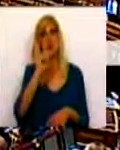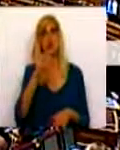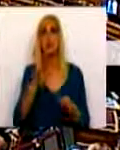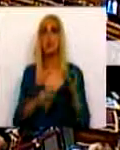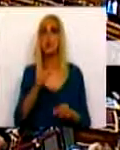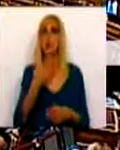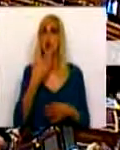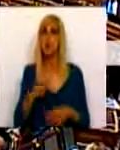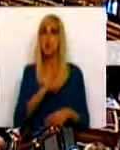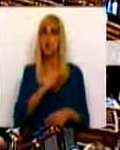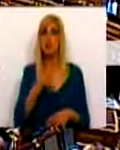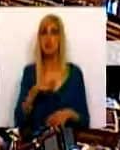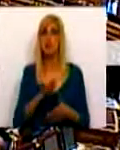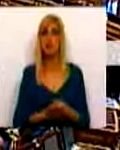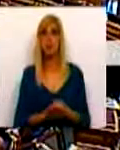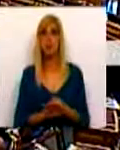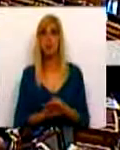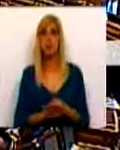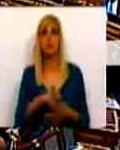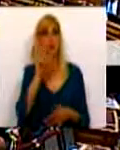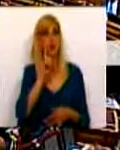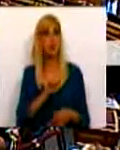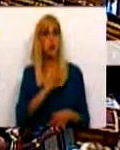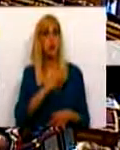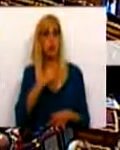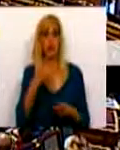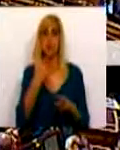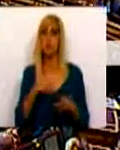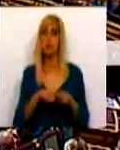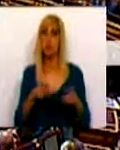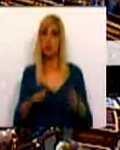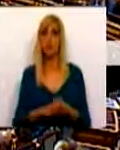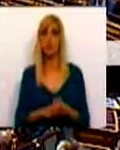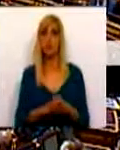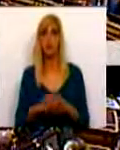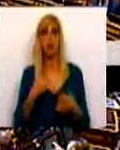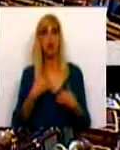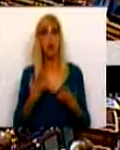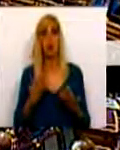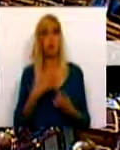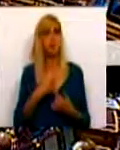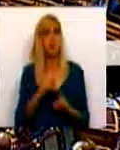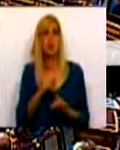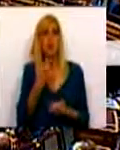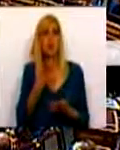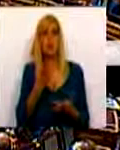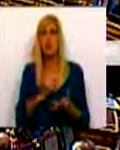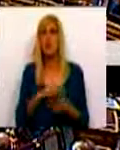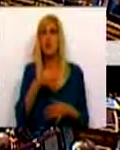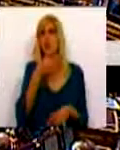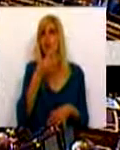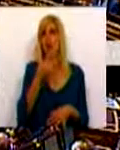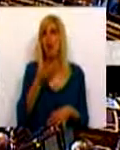Muito obrigada, Sr. Presidente, senhoras e senhores deputados. Eu não gosto muito de falar sobre o